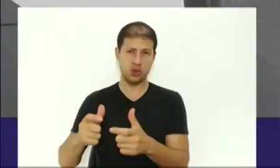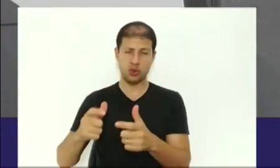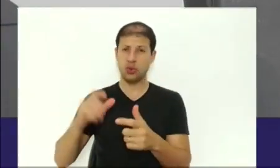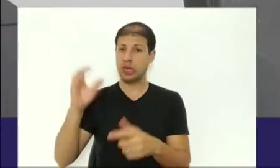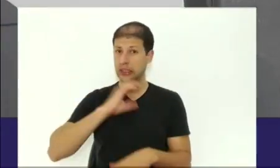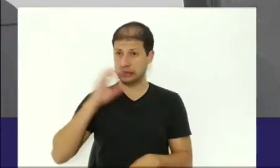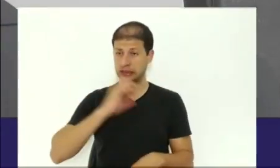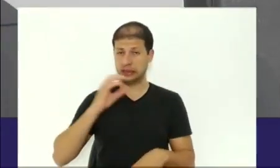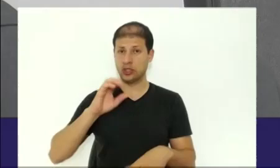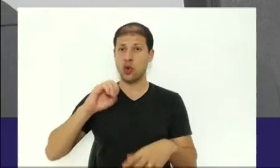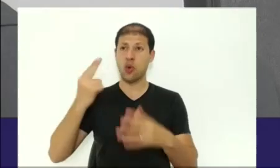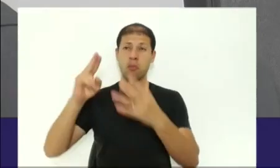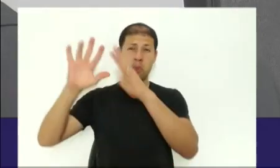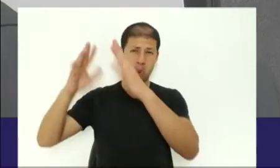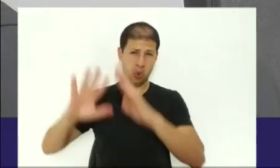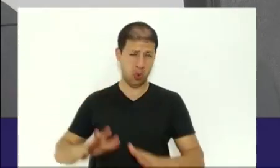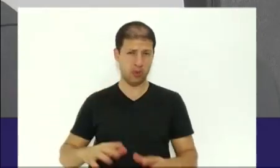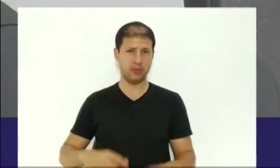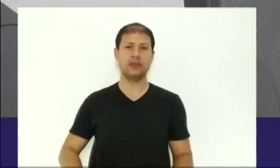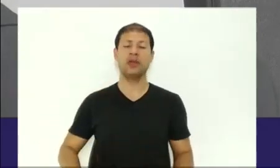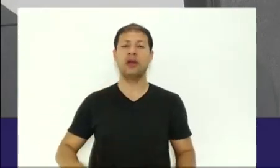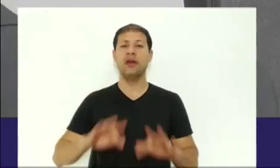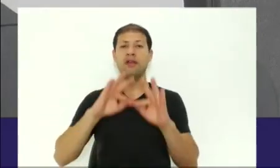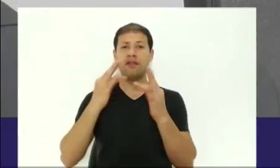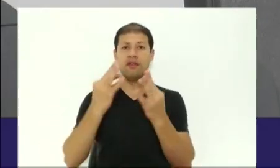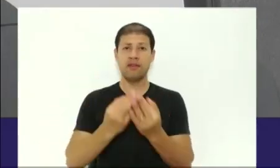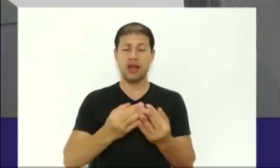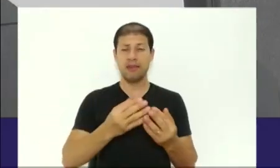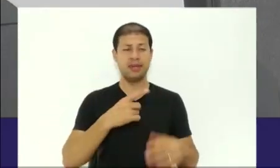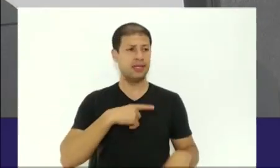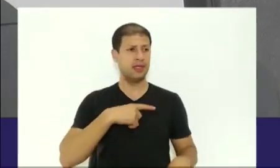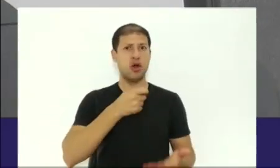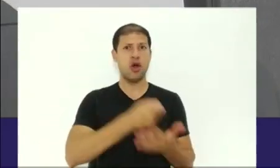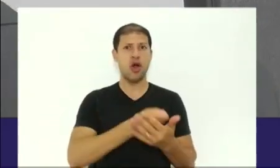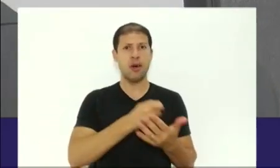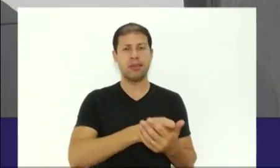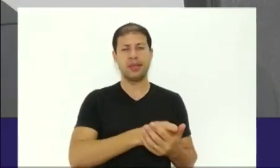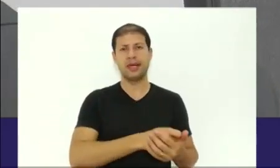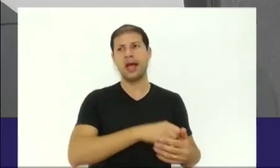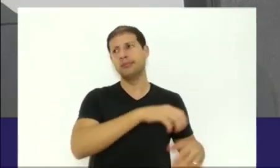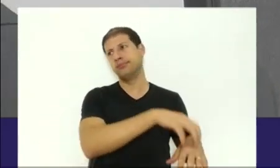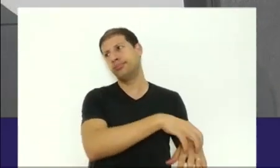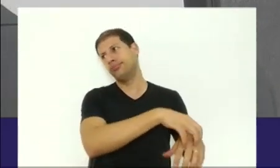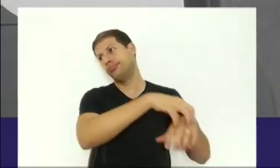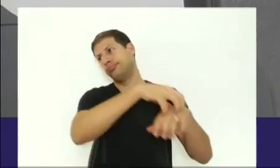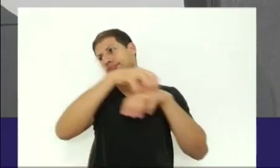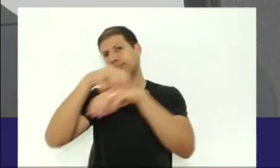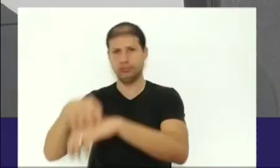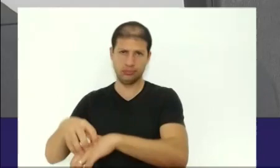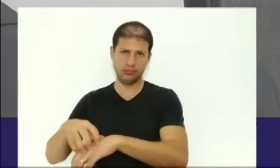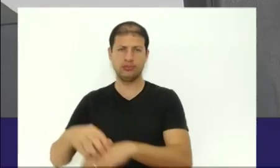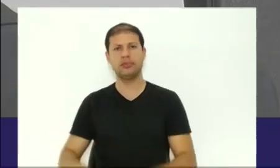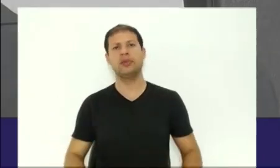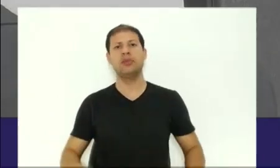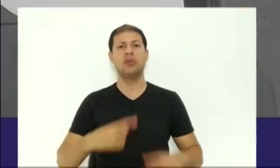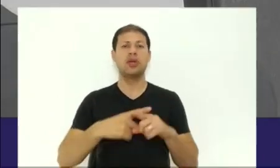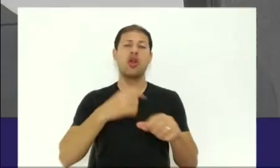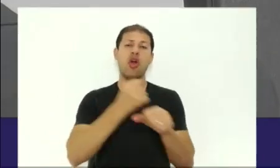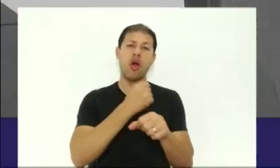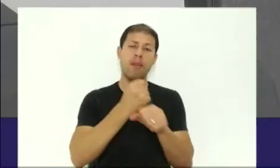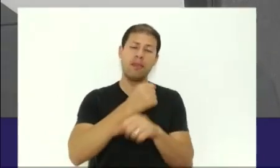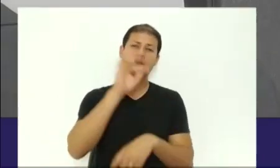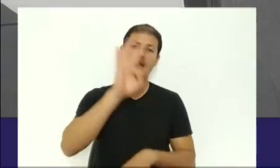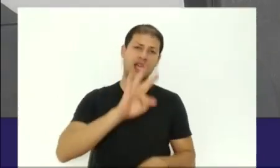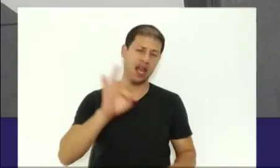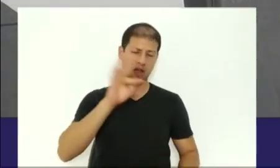calamidade. Famílias em deslocamento involuntário em razão de obras públicas federais. Famílias em situação de